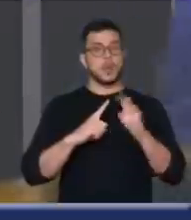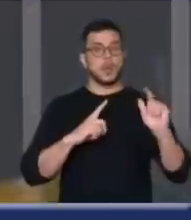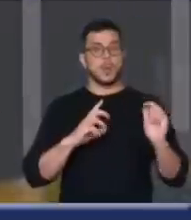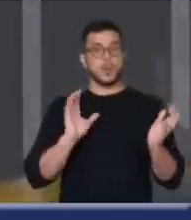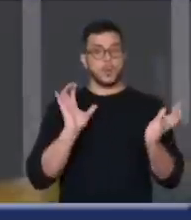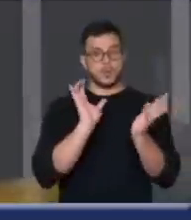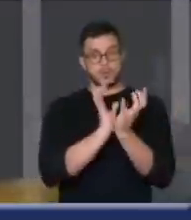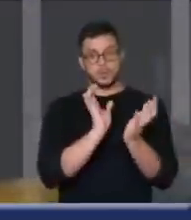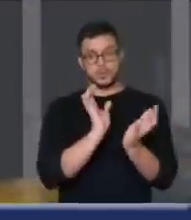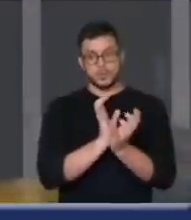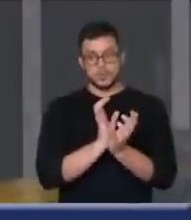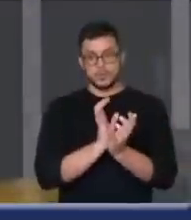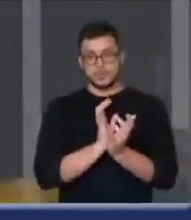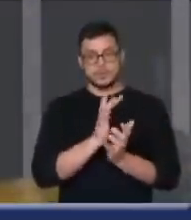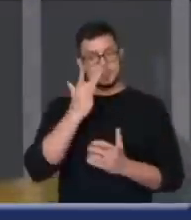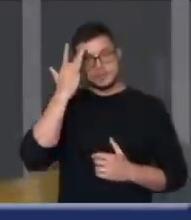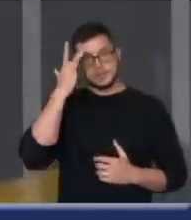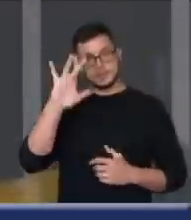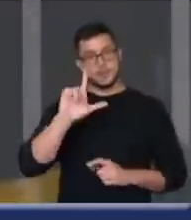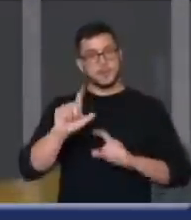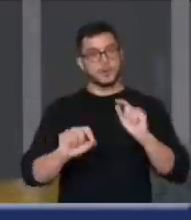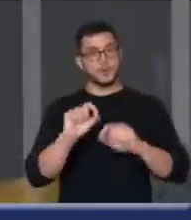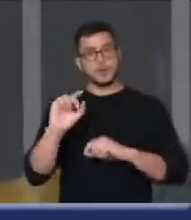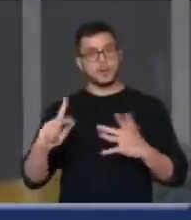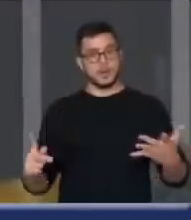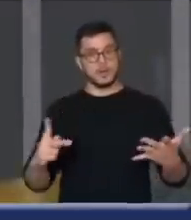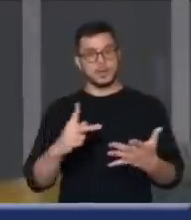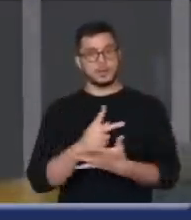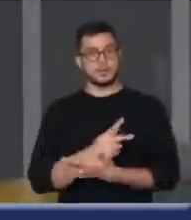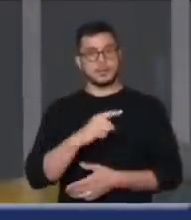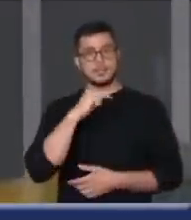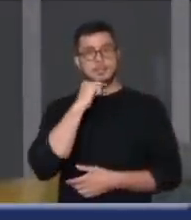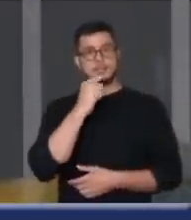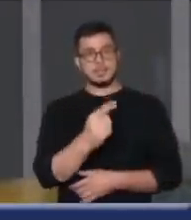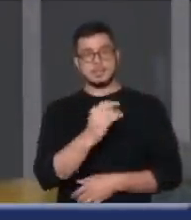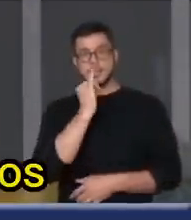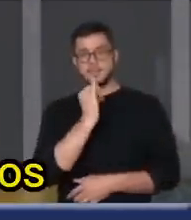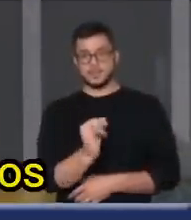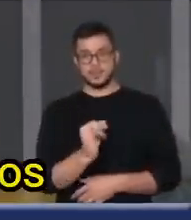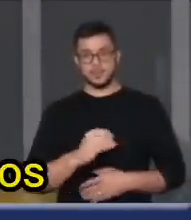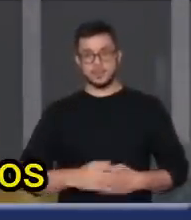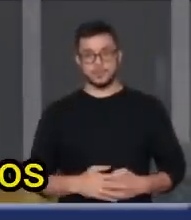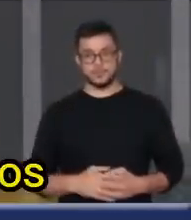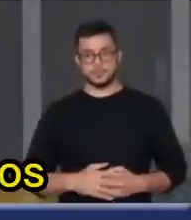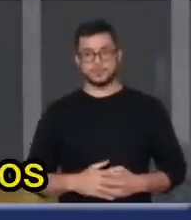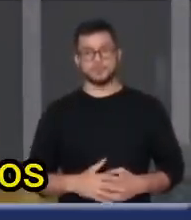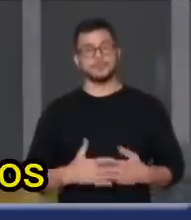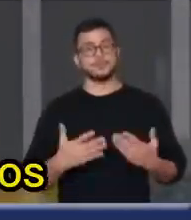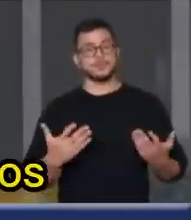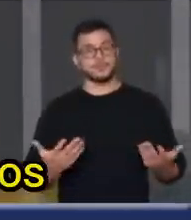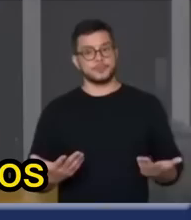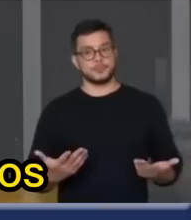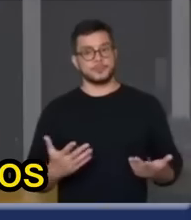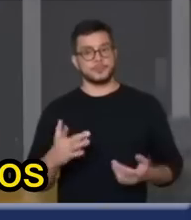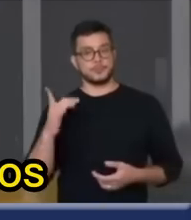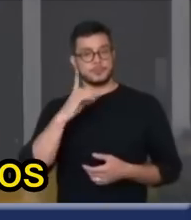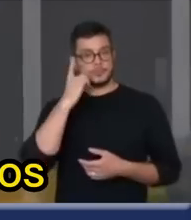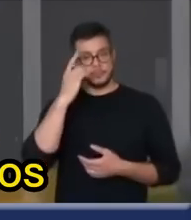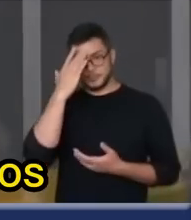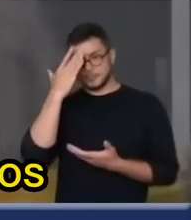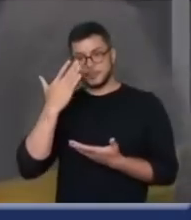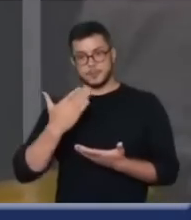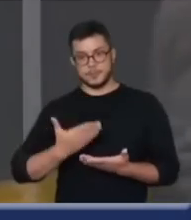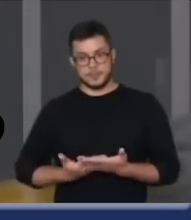Cima que não sabia o que estava acontecendo, que ninguém avisou, diz a deputada. Ela acredita que o grupo rival entendeu o comboio